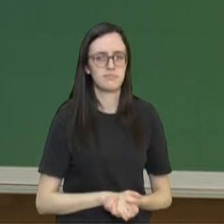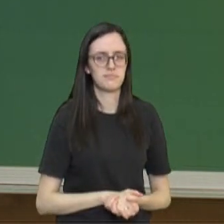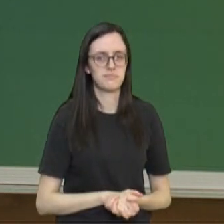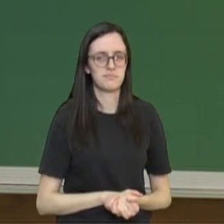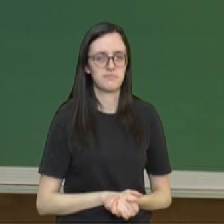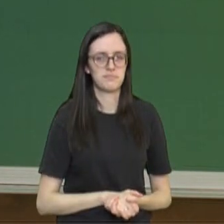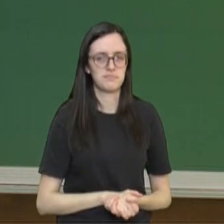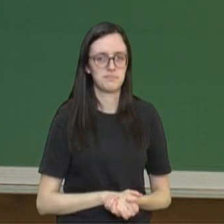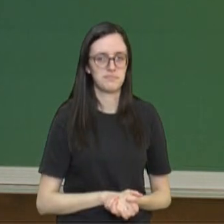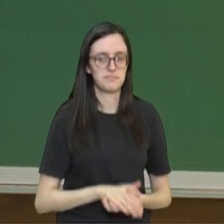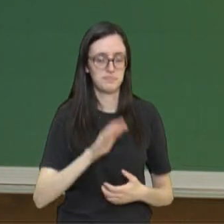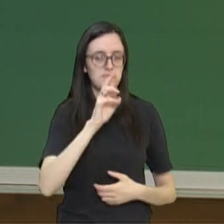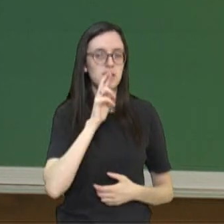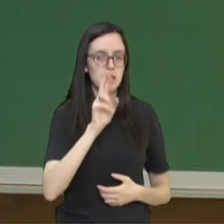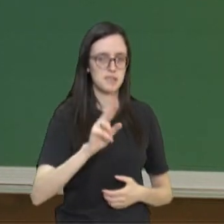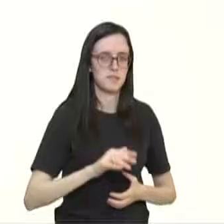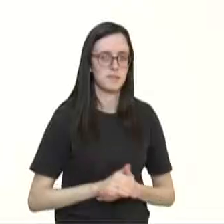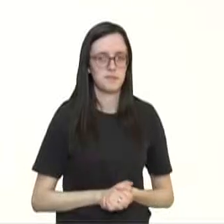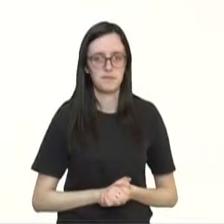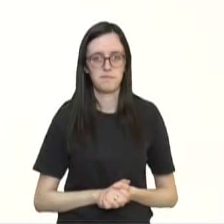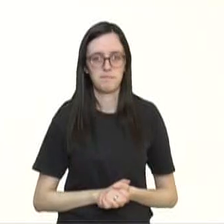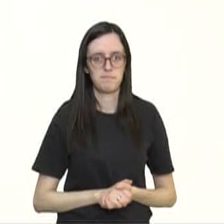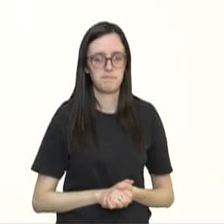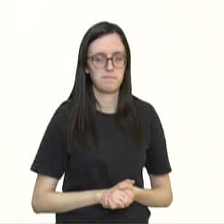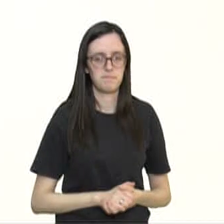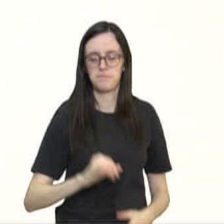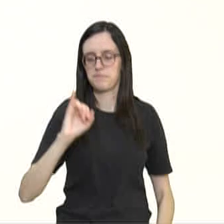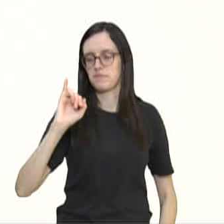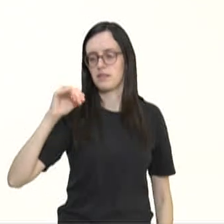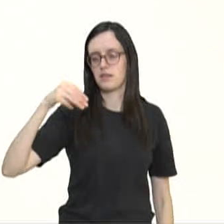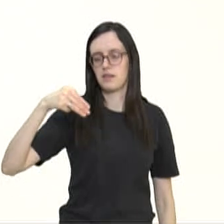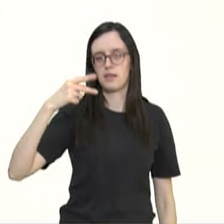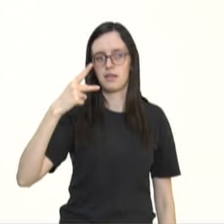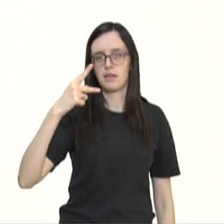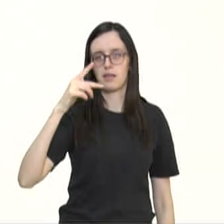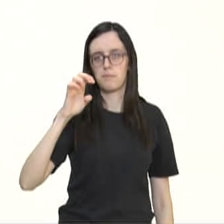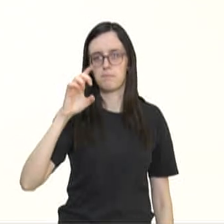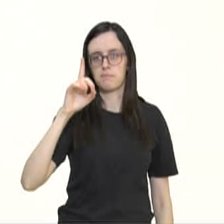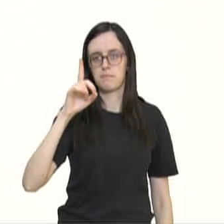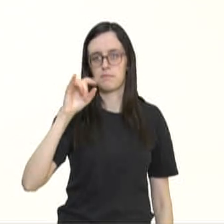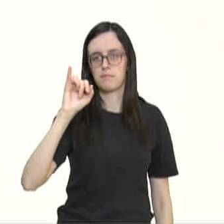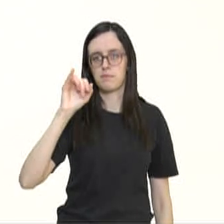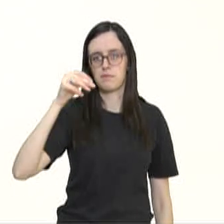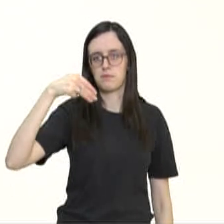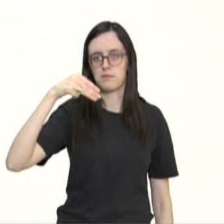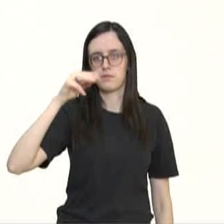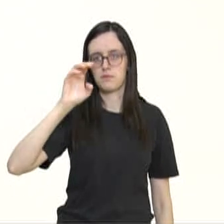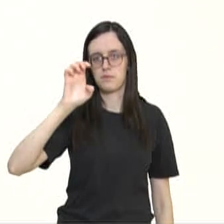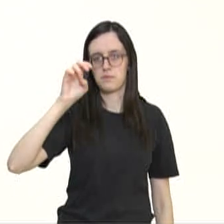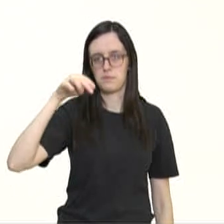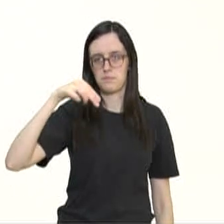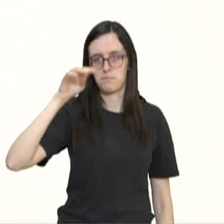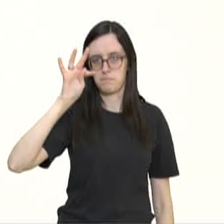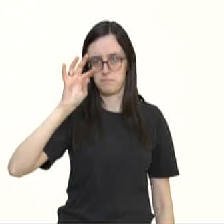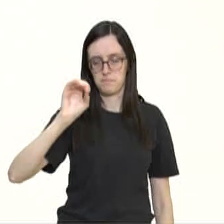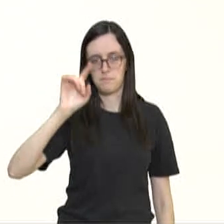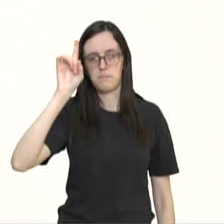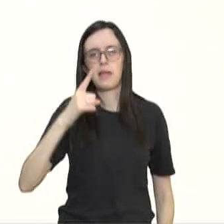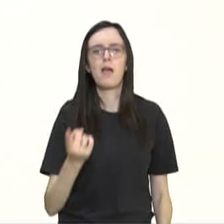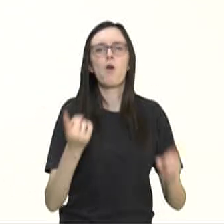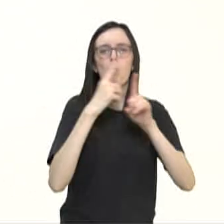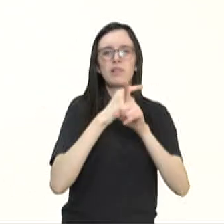em 2020, nós temos aqui um erro, que são, em vez de 7 jogadores reservas, nós temos